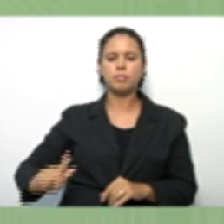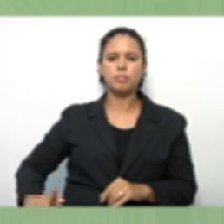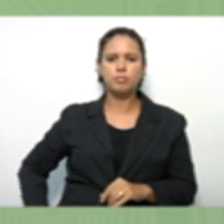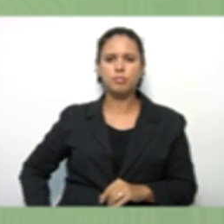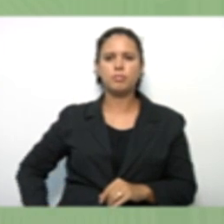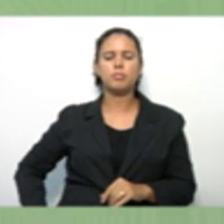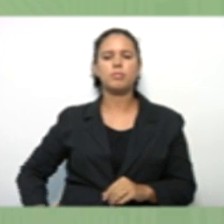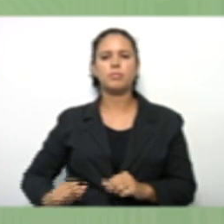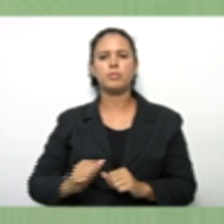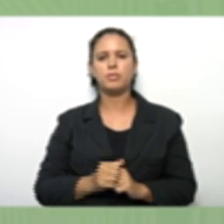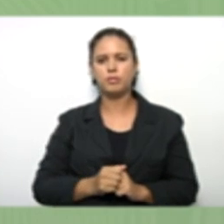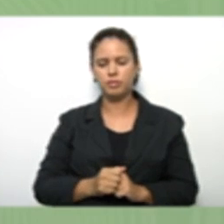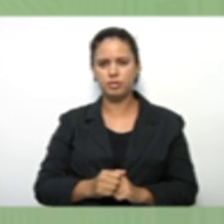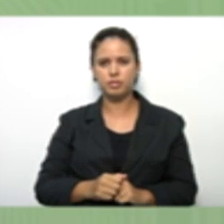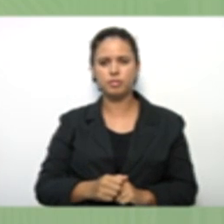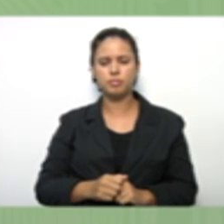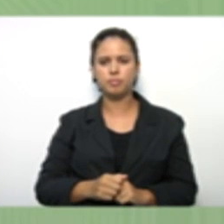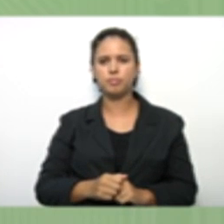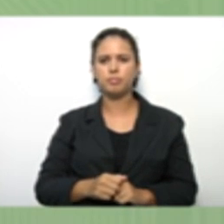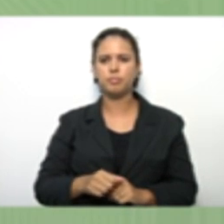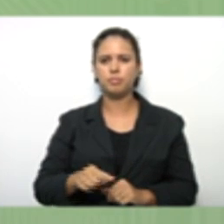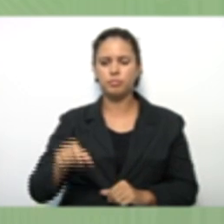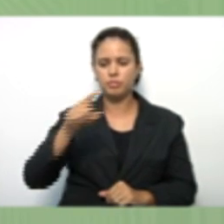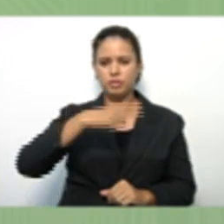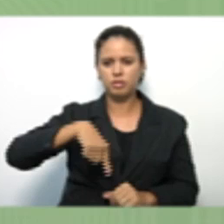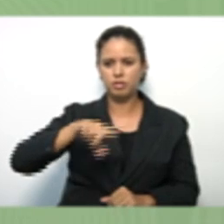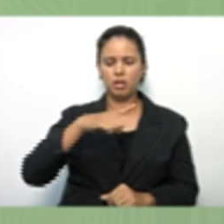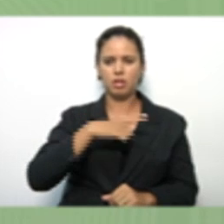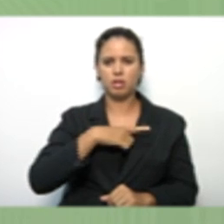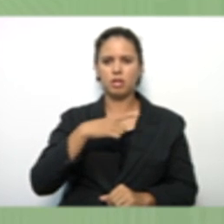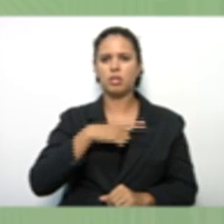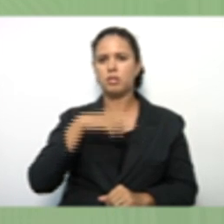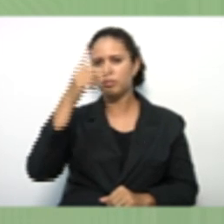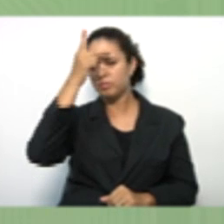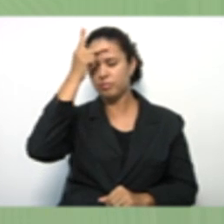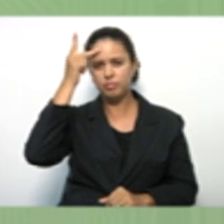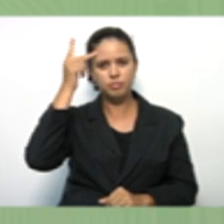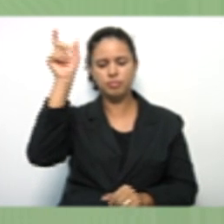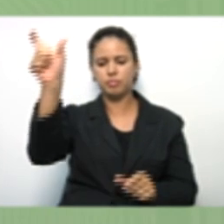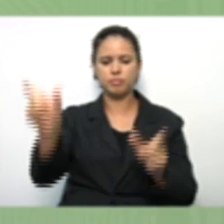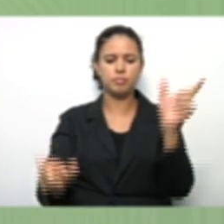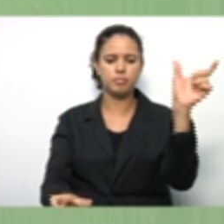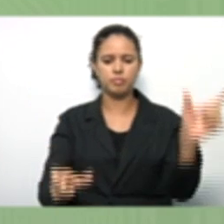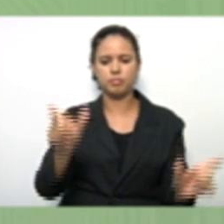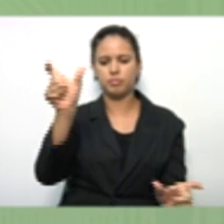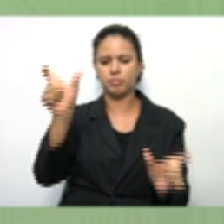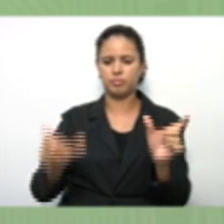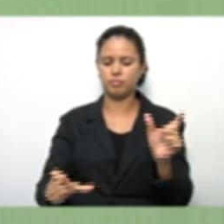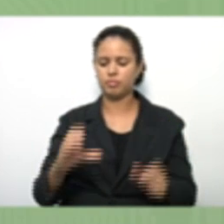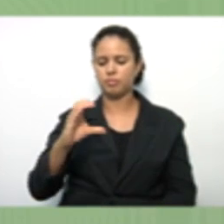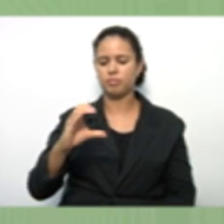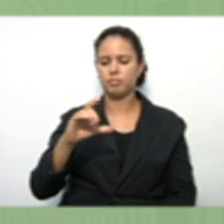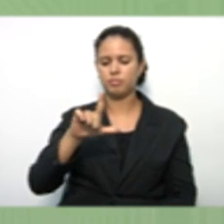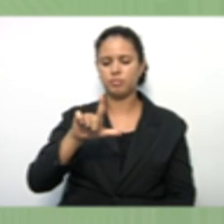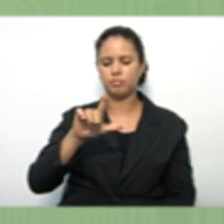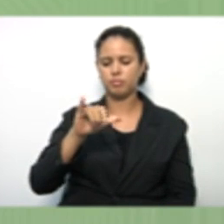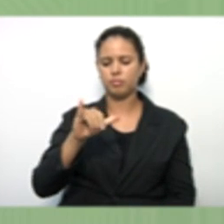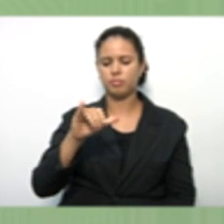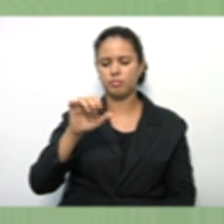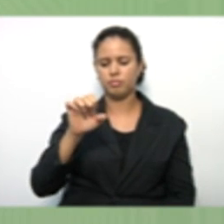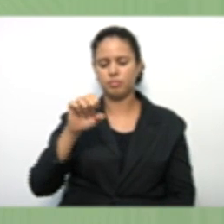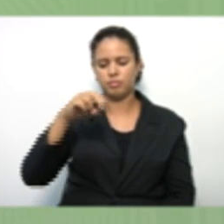contábeis dessa cooperativa. Nós temos os clientes. Quem são os clientes dessa cooperativa? Então, para quem